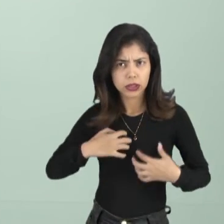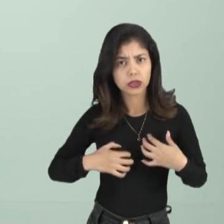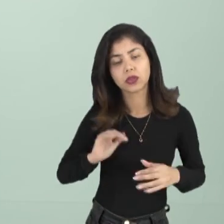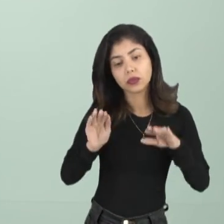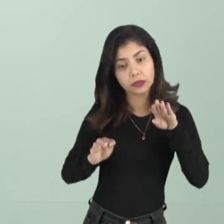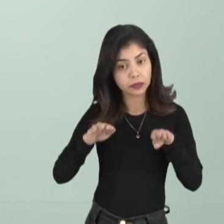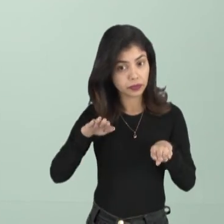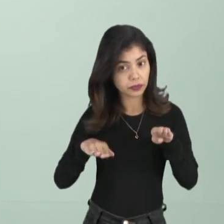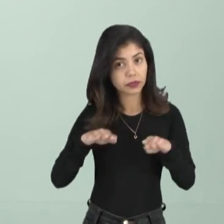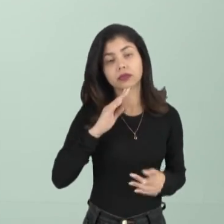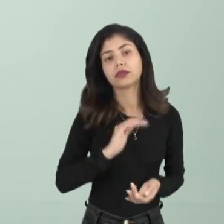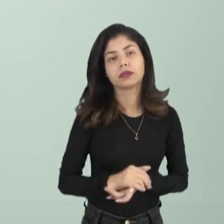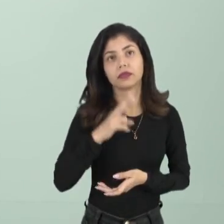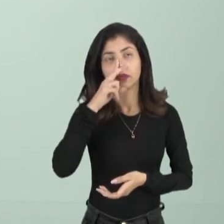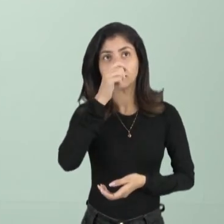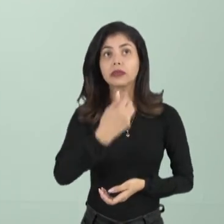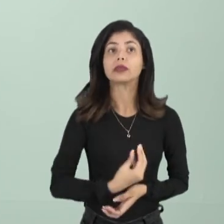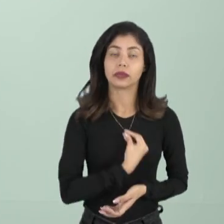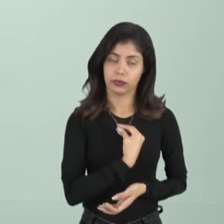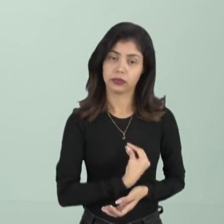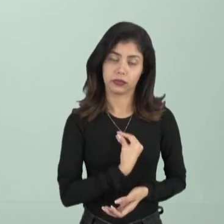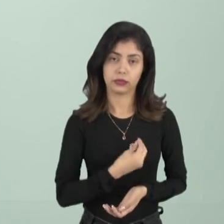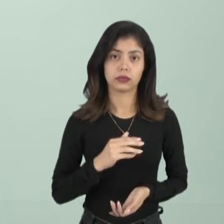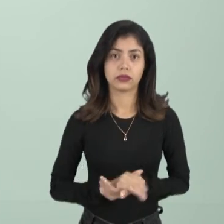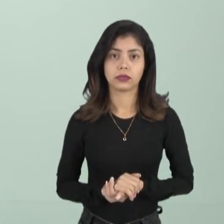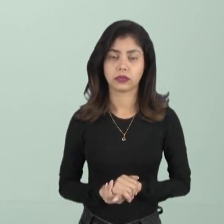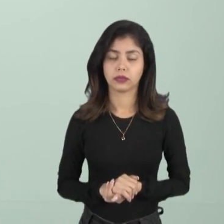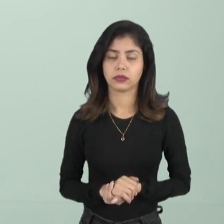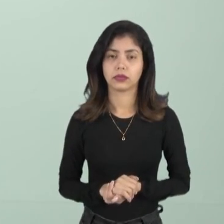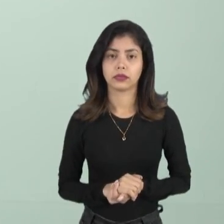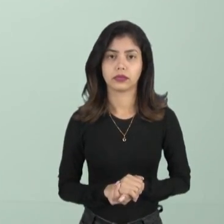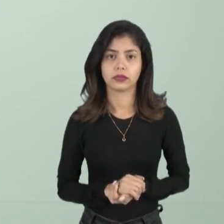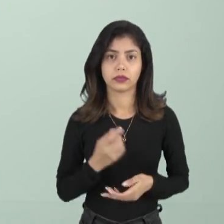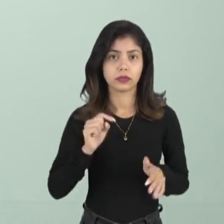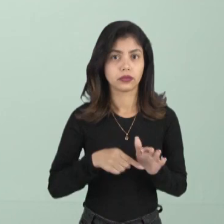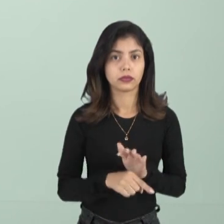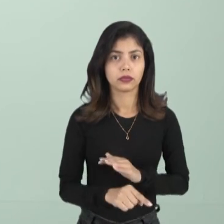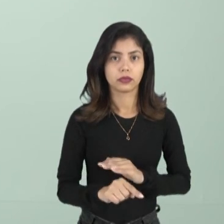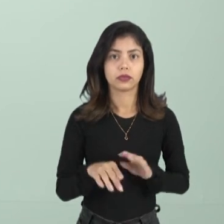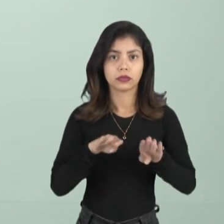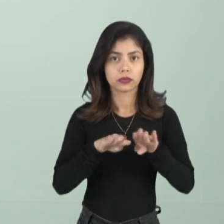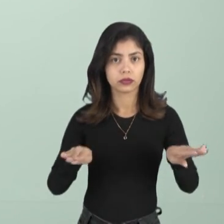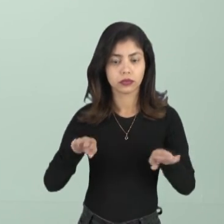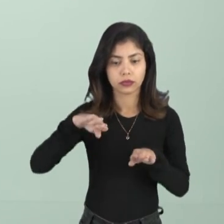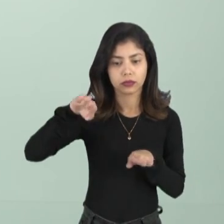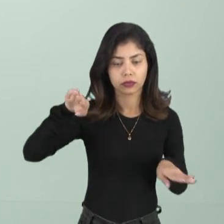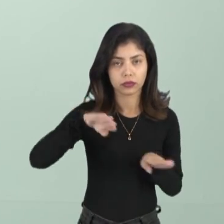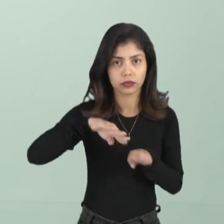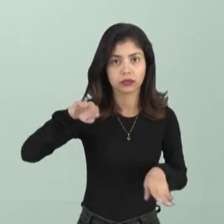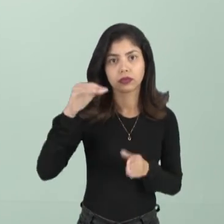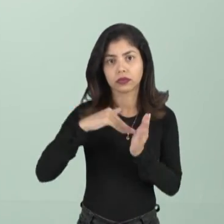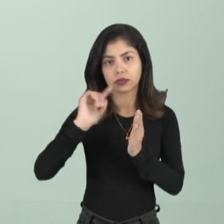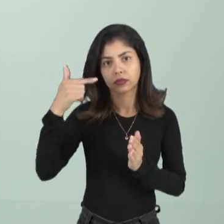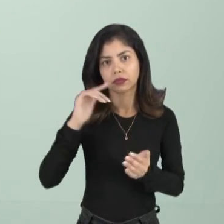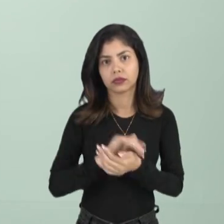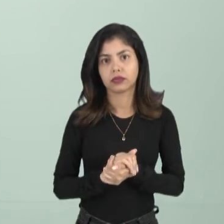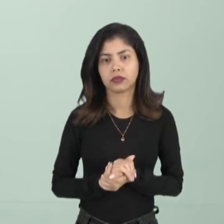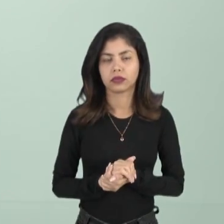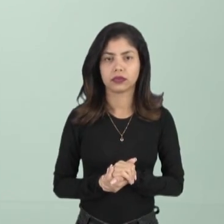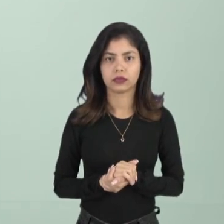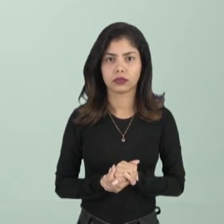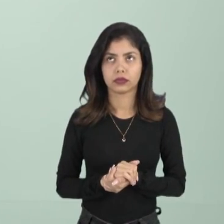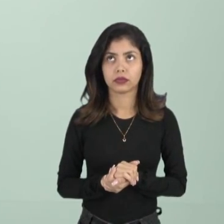é o equilíbrio e das forças presentes aí dentro aí de um plano inclinado. Então, até a próxima e